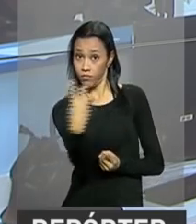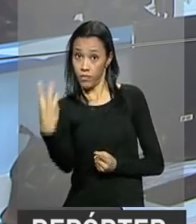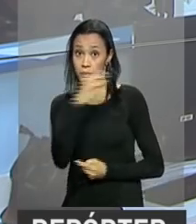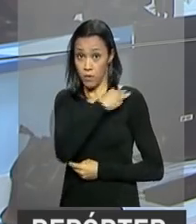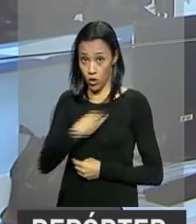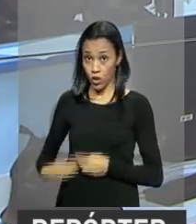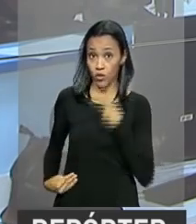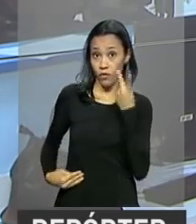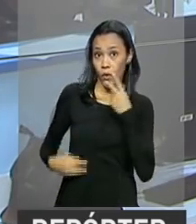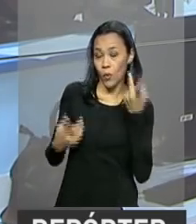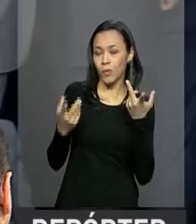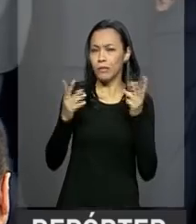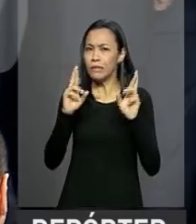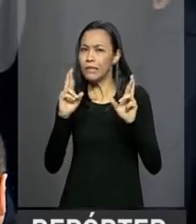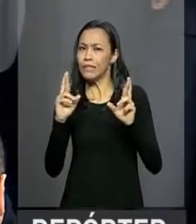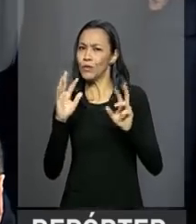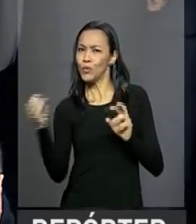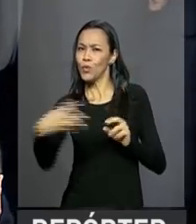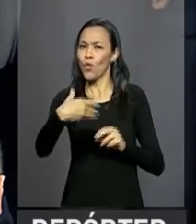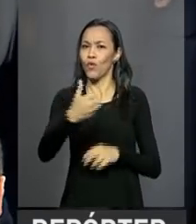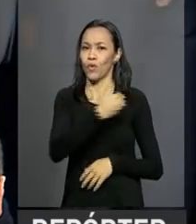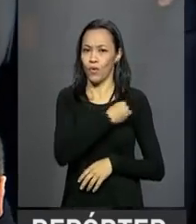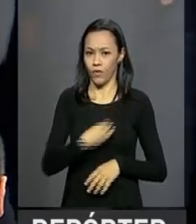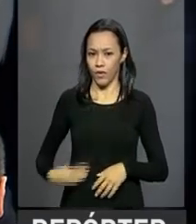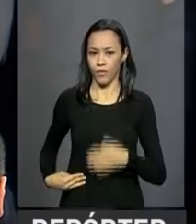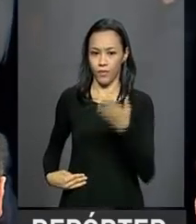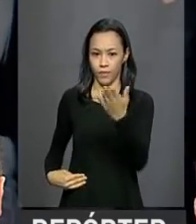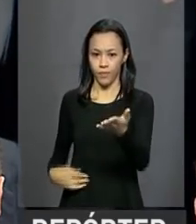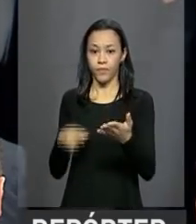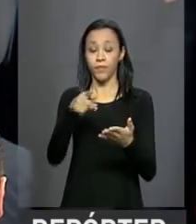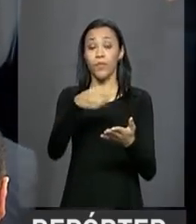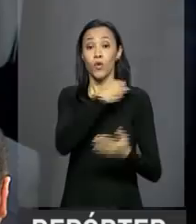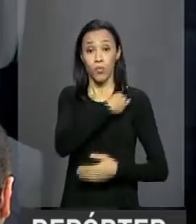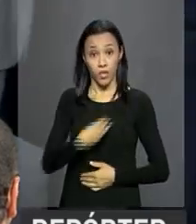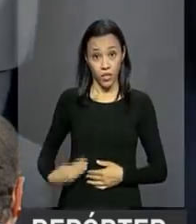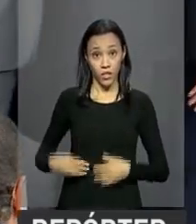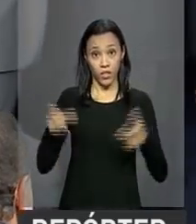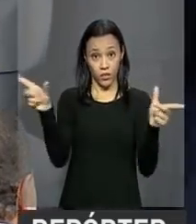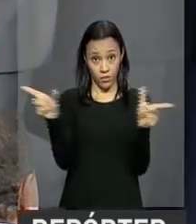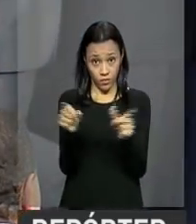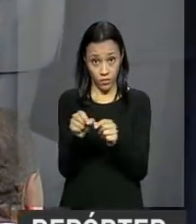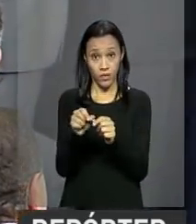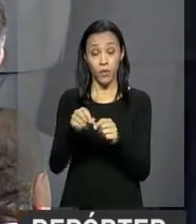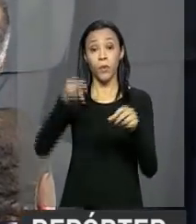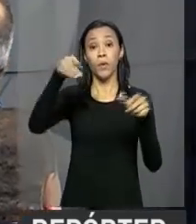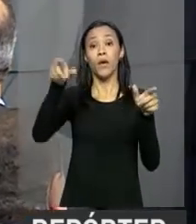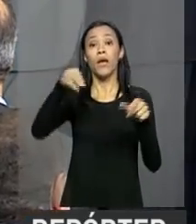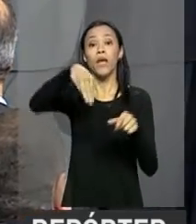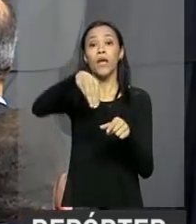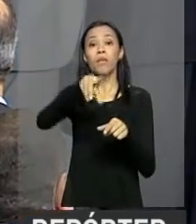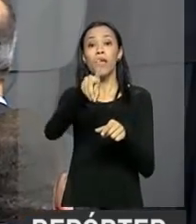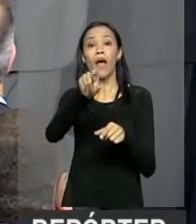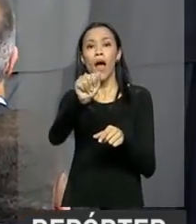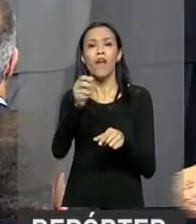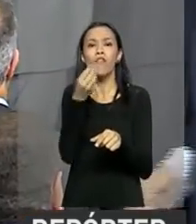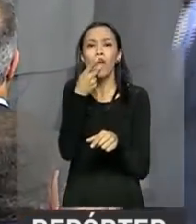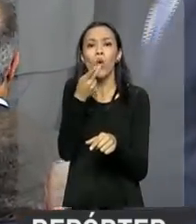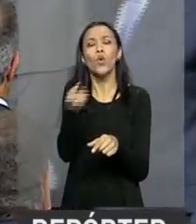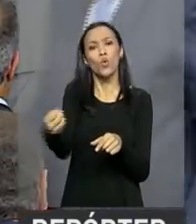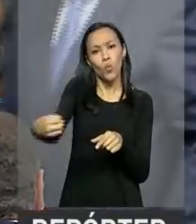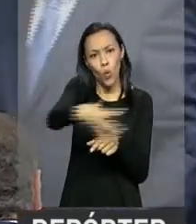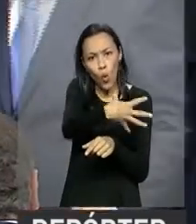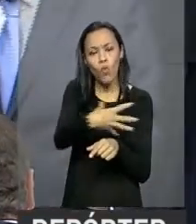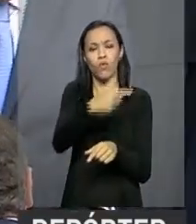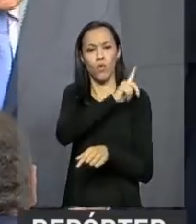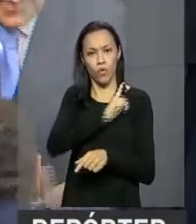novo governo. O ministro do Desenvolvimento Social e Agrário, Osmar Terra, confirmou que o novo governo vai manter o reajuste